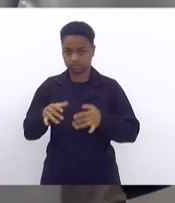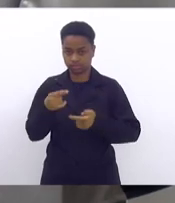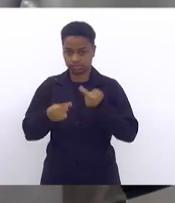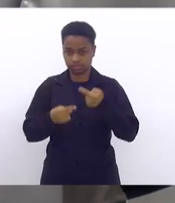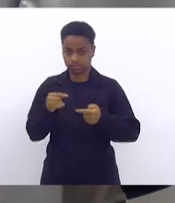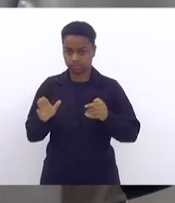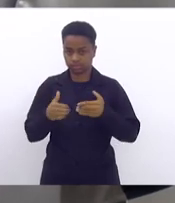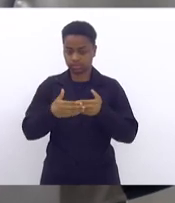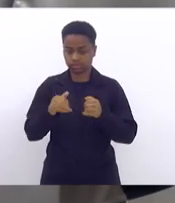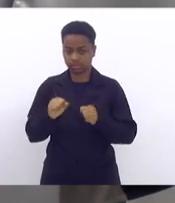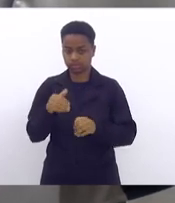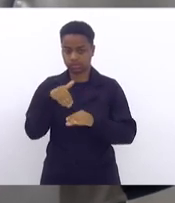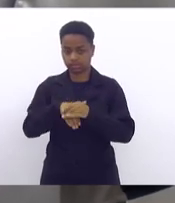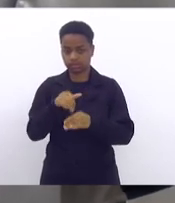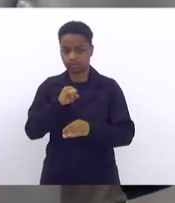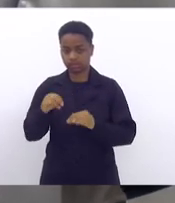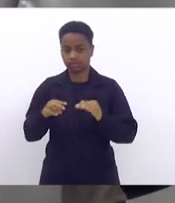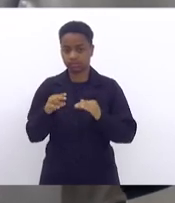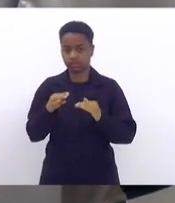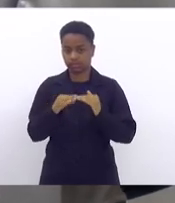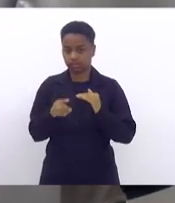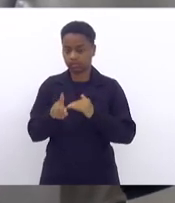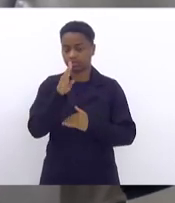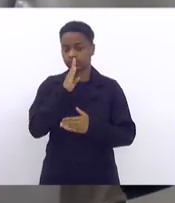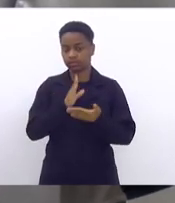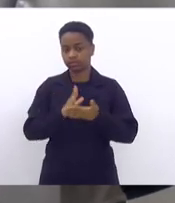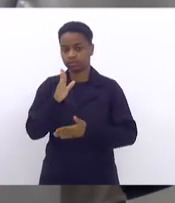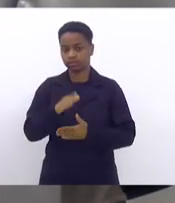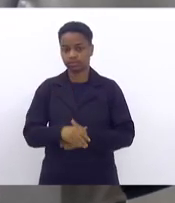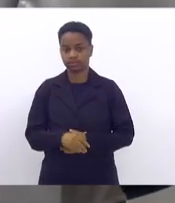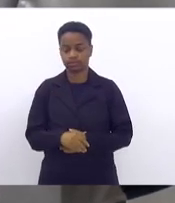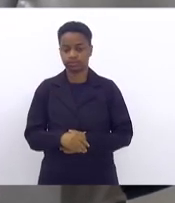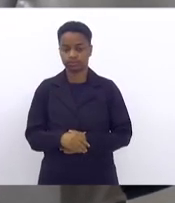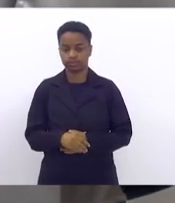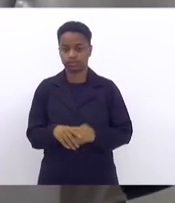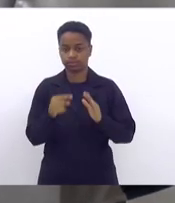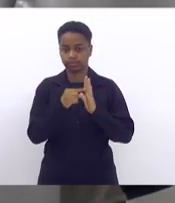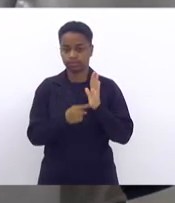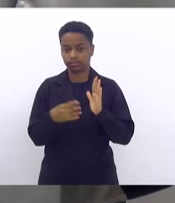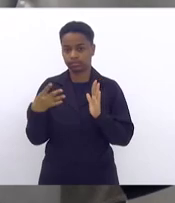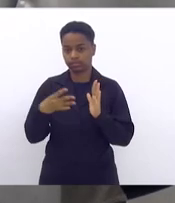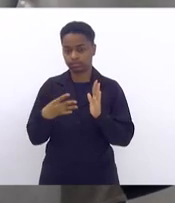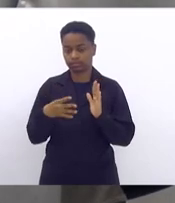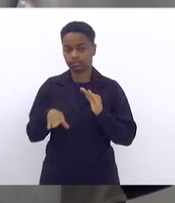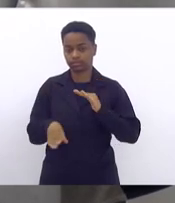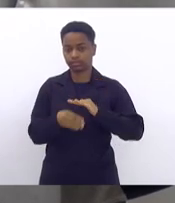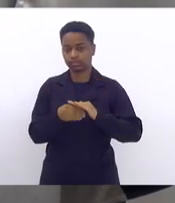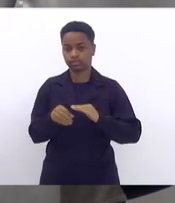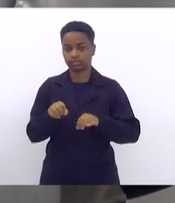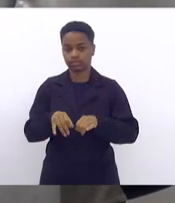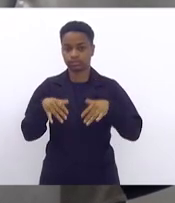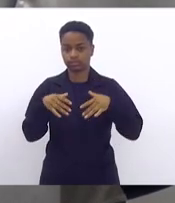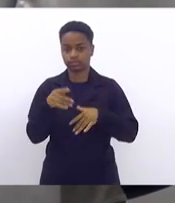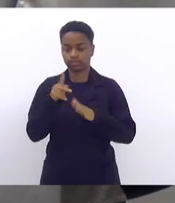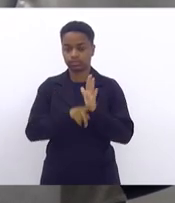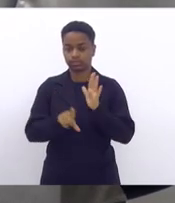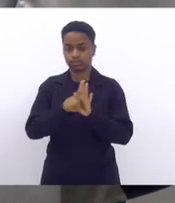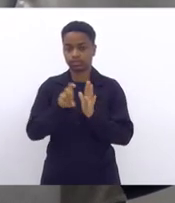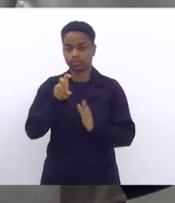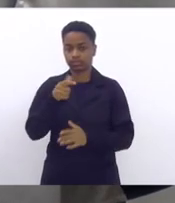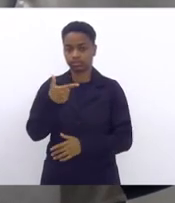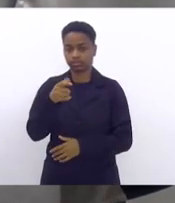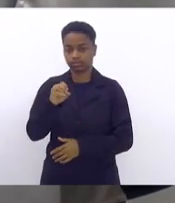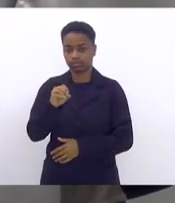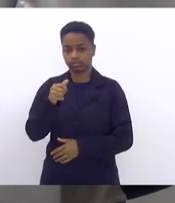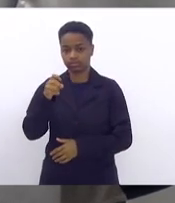discutir, encerrada a discussão. Em votação, senhores que aprovam, permaneçam como estão. Aprovado. Item 4 da pauta, emendas de plenário ao PL 205 de 2015, de